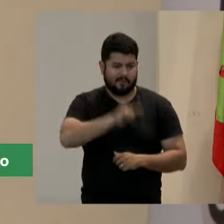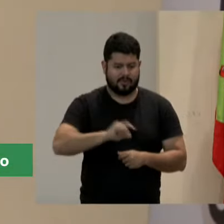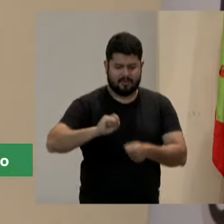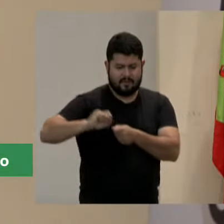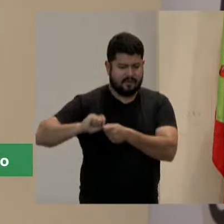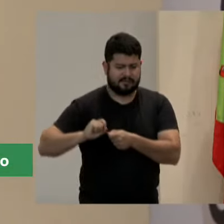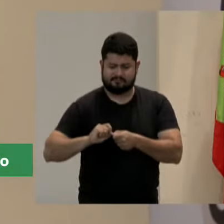ajudar o outro.